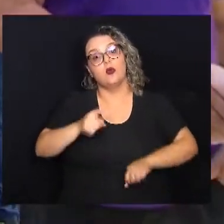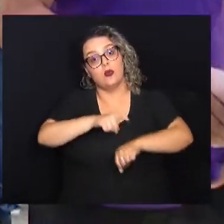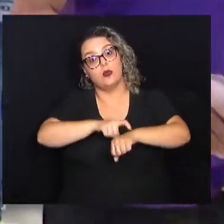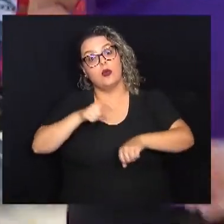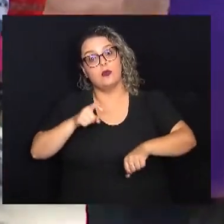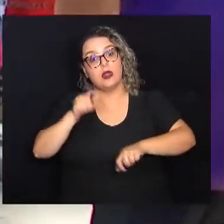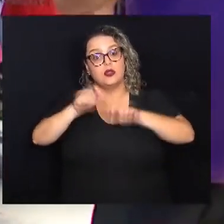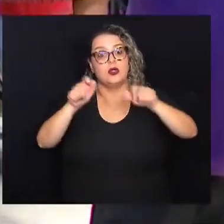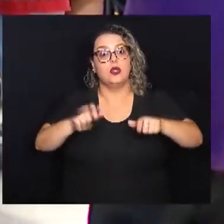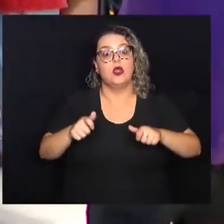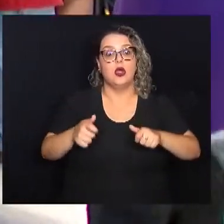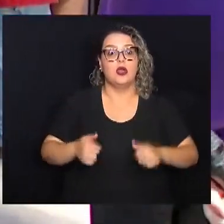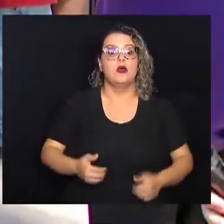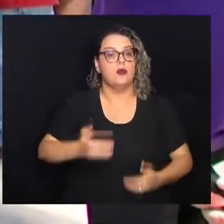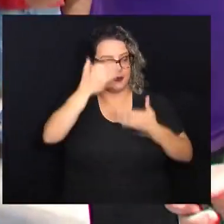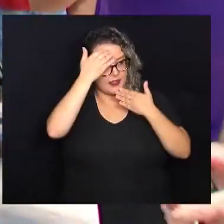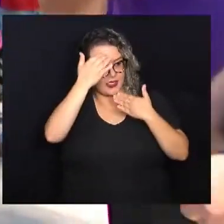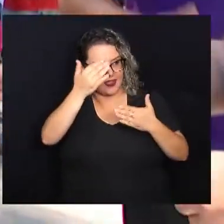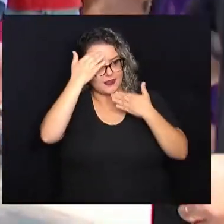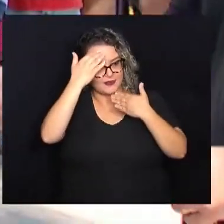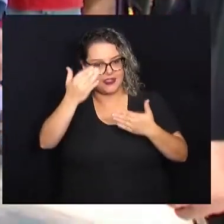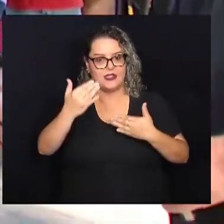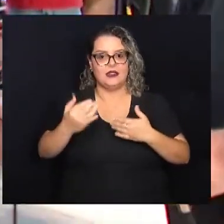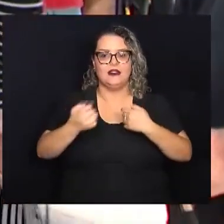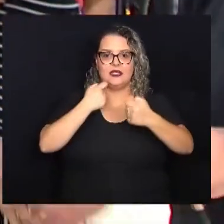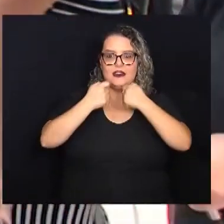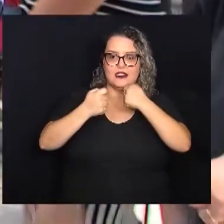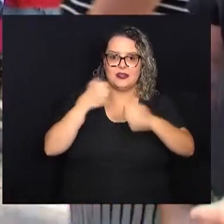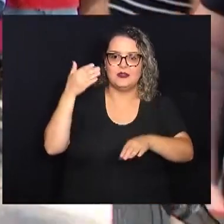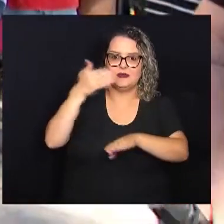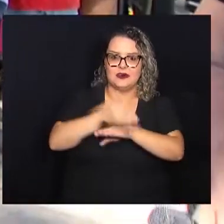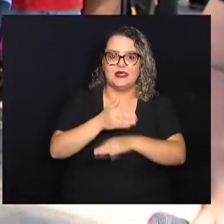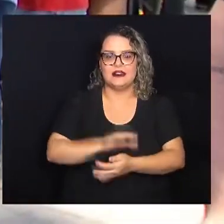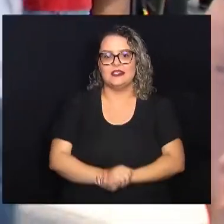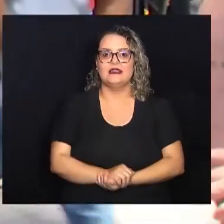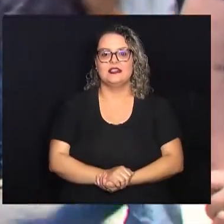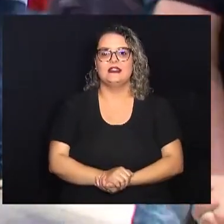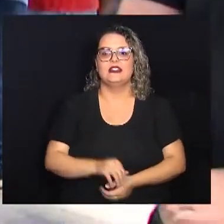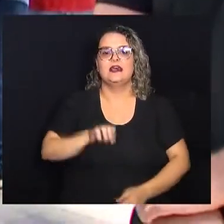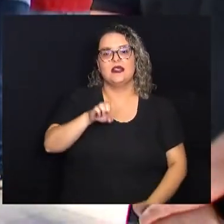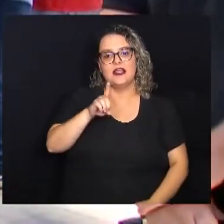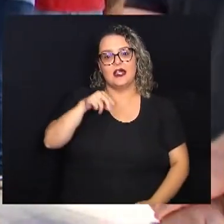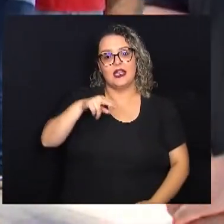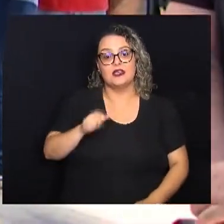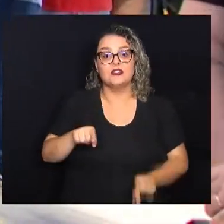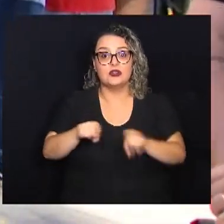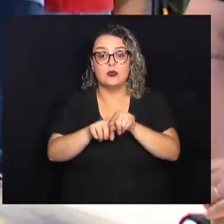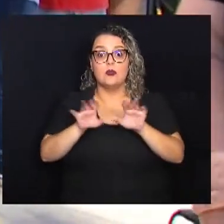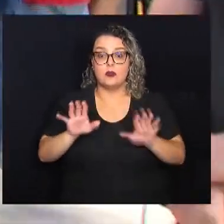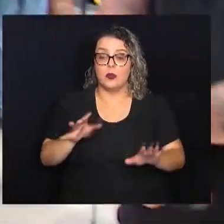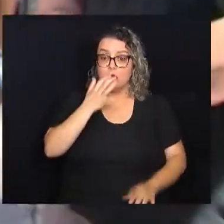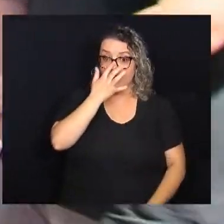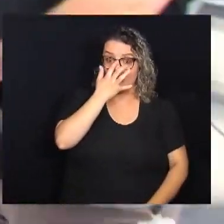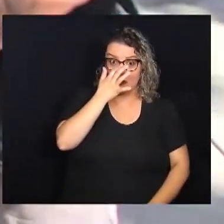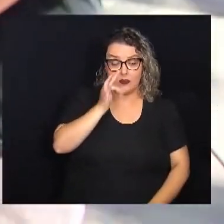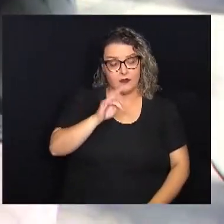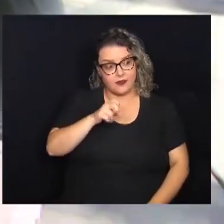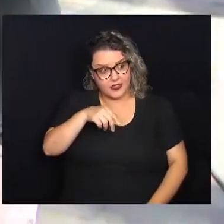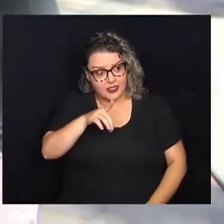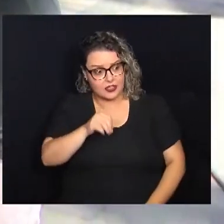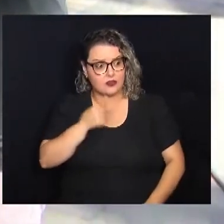as pessoas falando. Obrigado, viu? Muito obrigado pela participação aqui, a Edna também. Bom, Fernando, vamos falar um pouco mais sobre